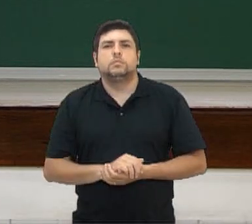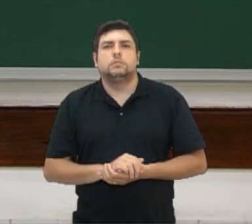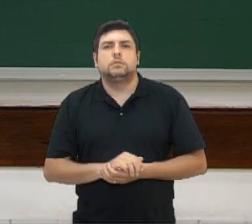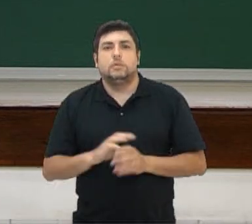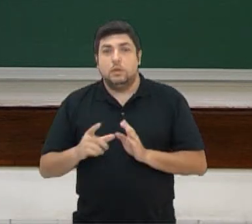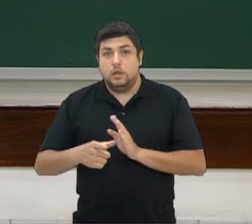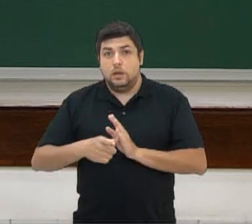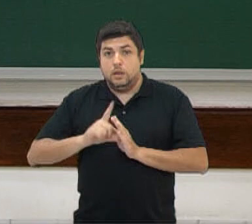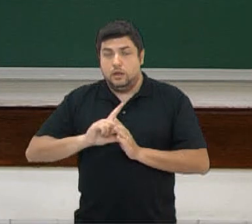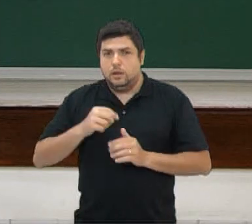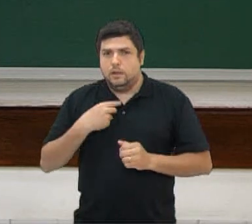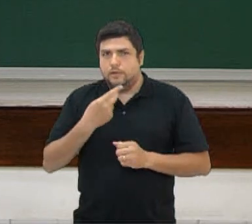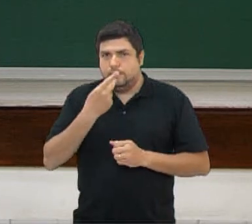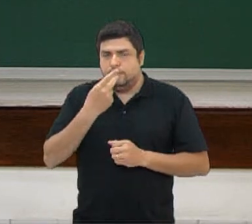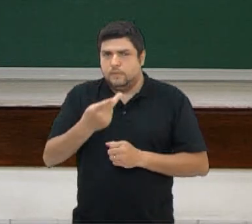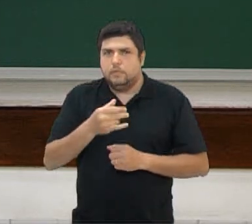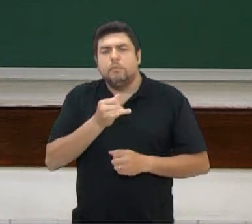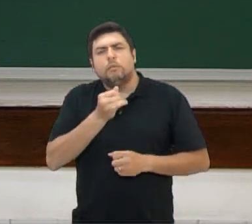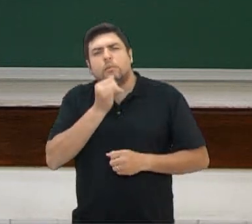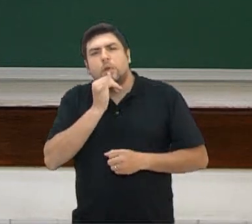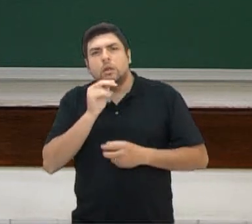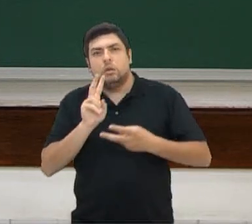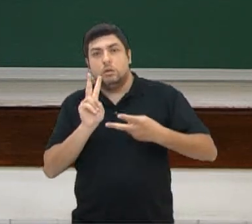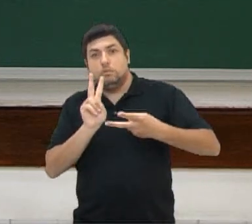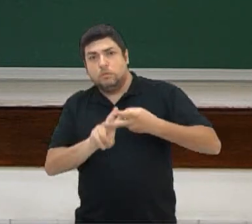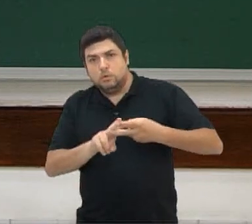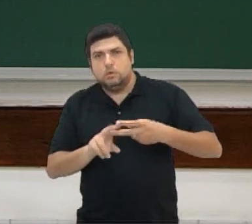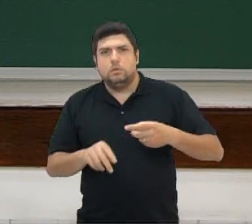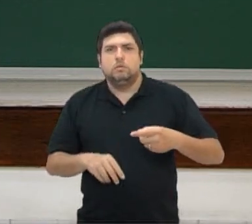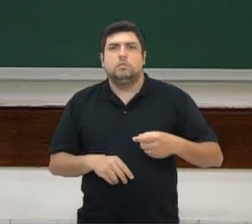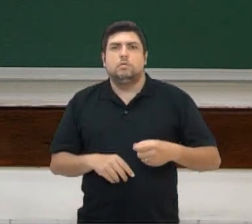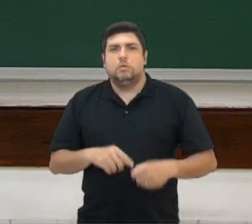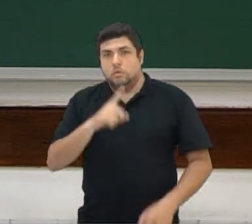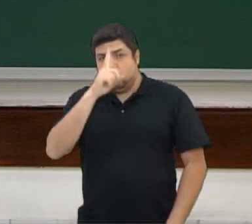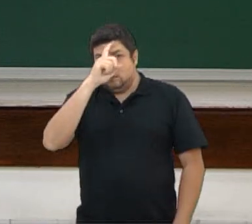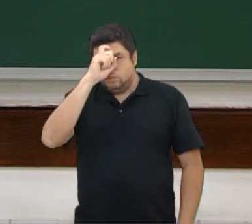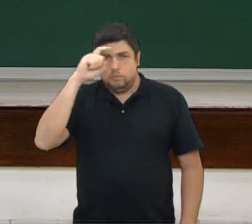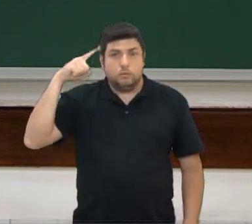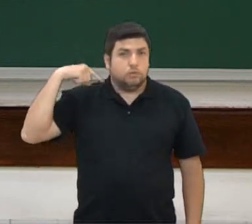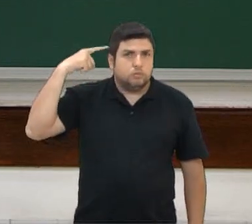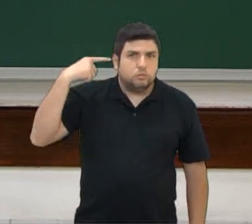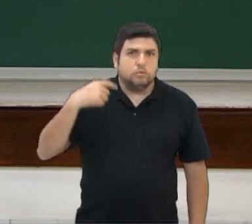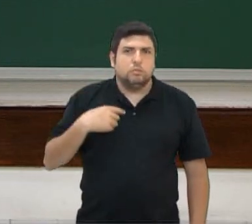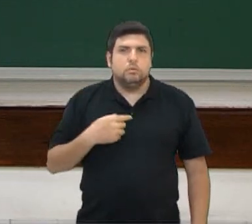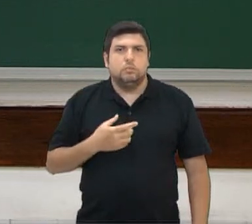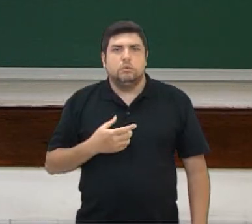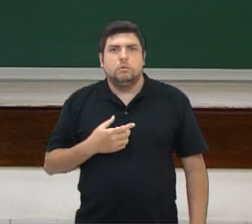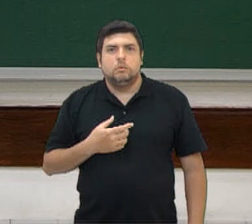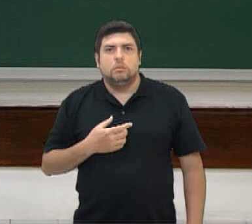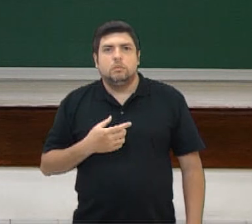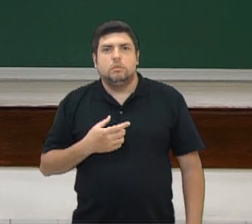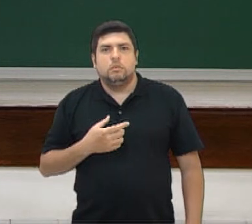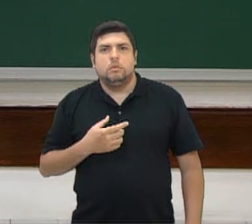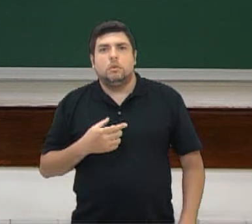antes, presídios, manicômios, hospícios,